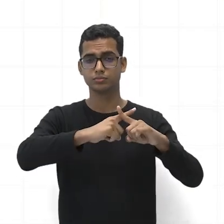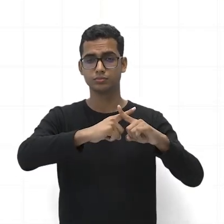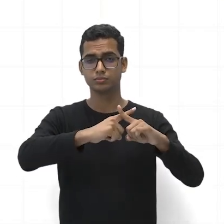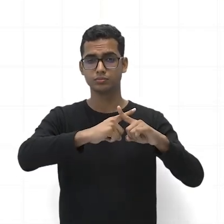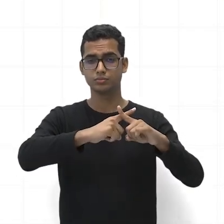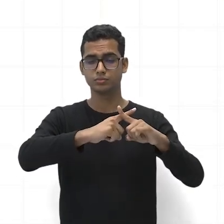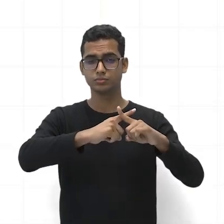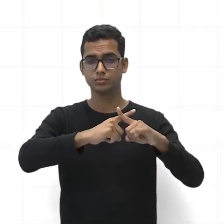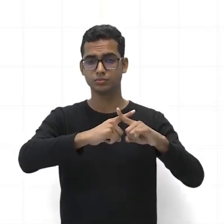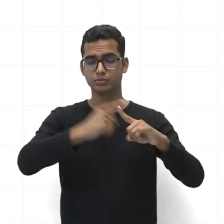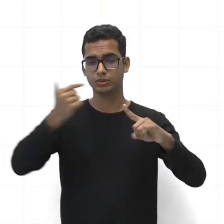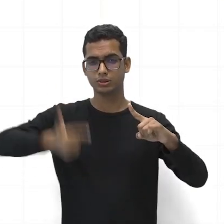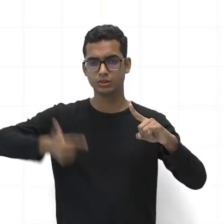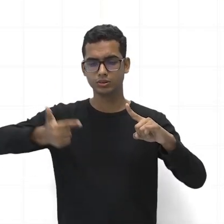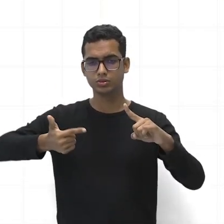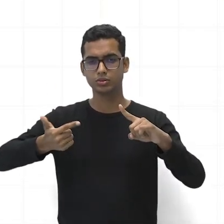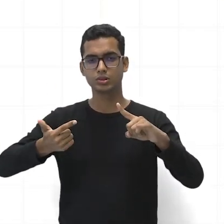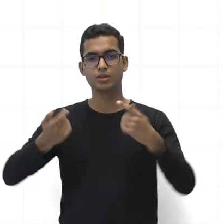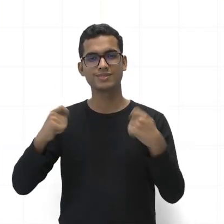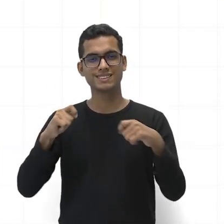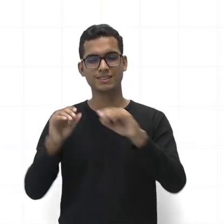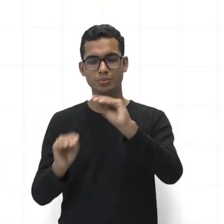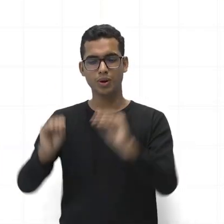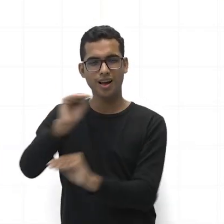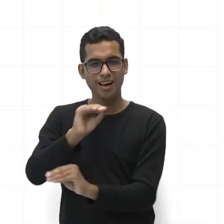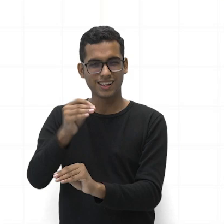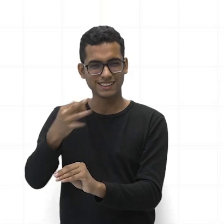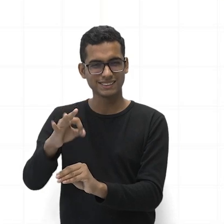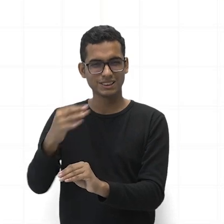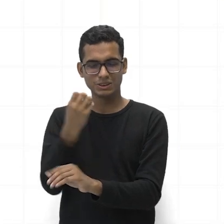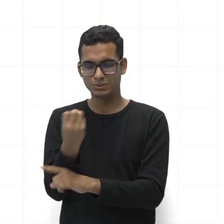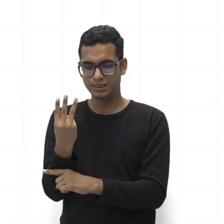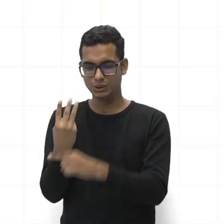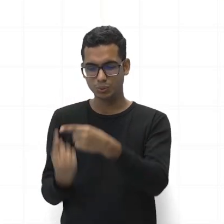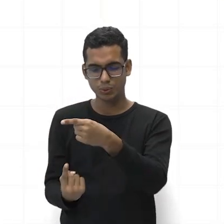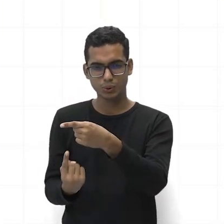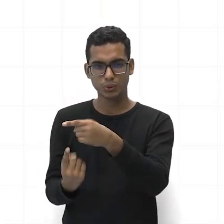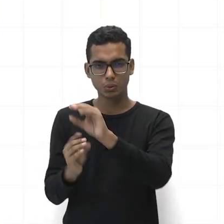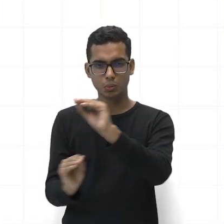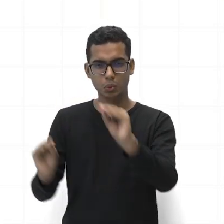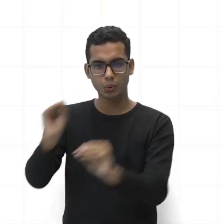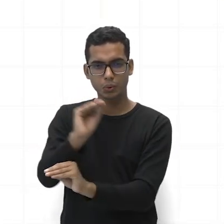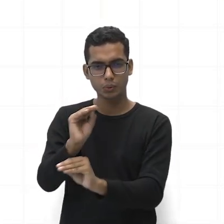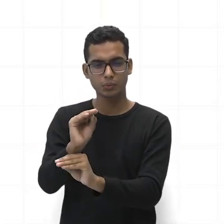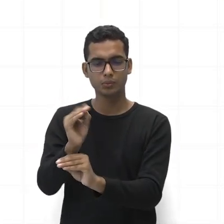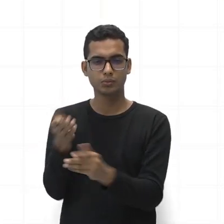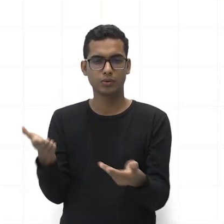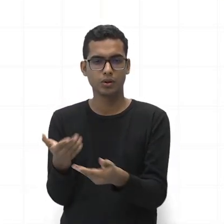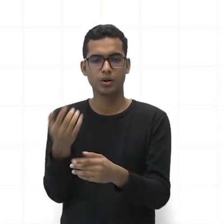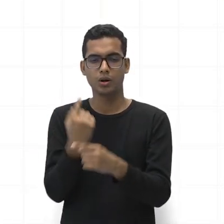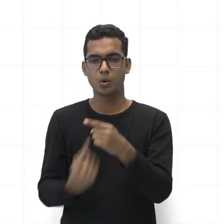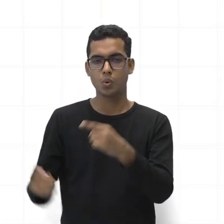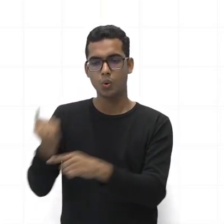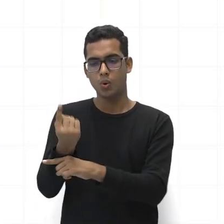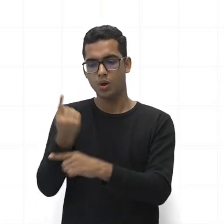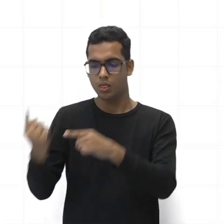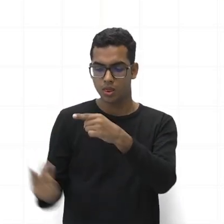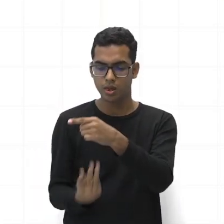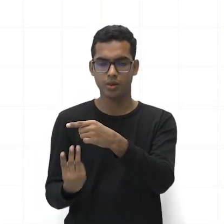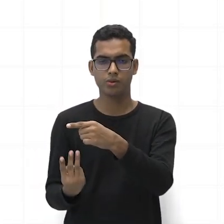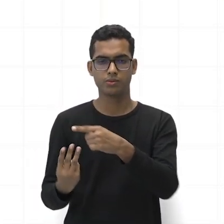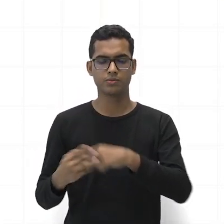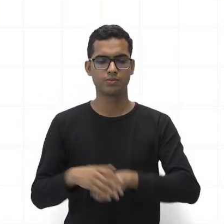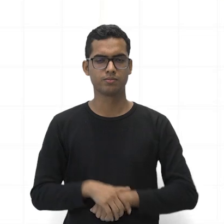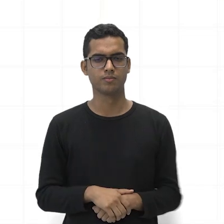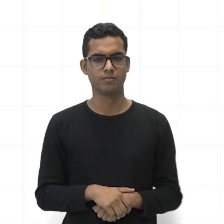inverter a segunda. Perceba que você tem aqui, ó, 3 sobre 1, tá legal? Inverte, ó, o 1 vem para o numerador e o 3 para